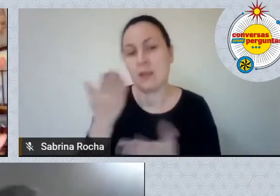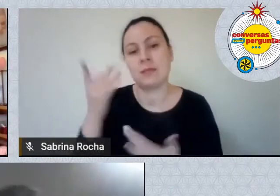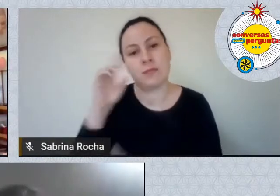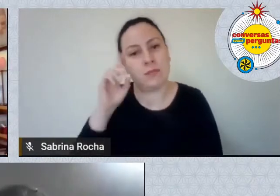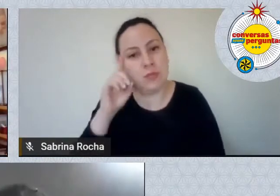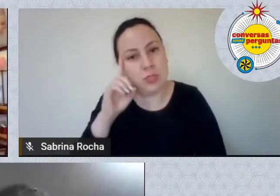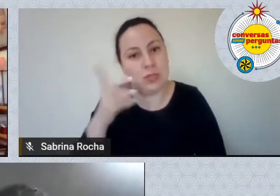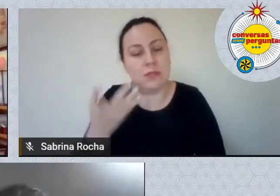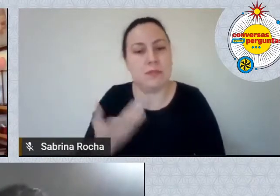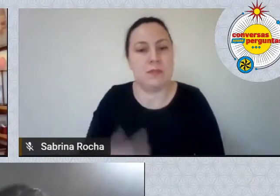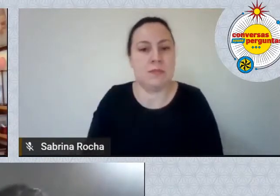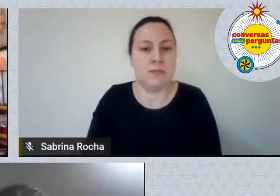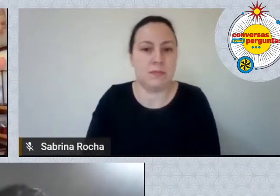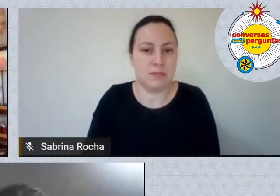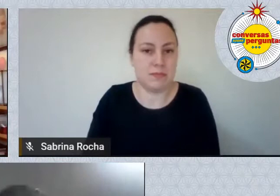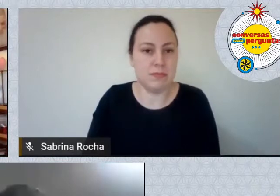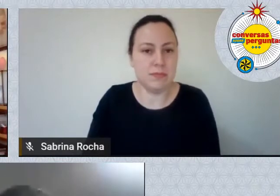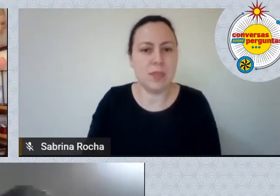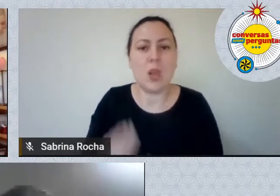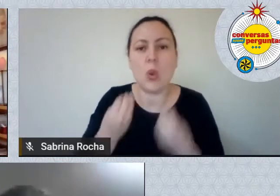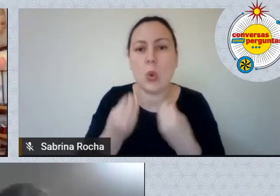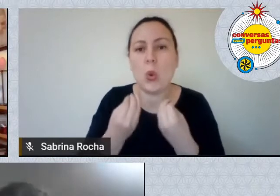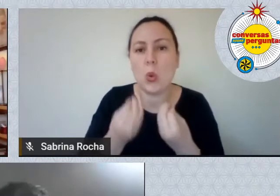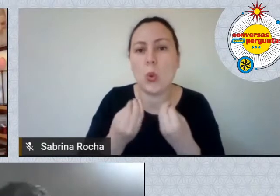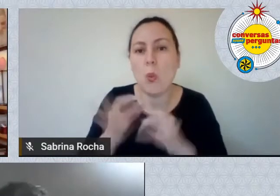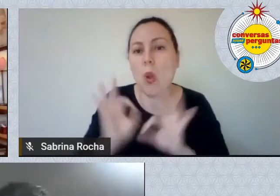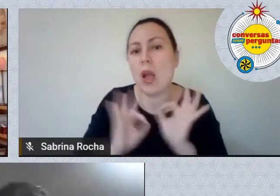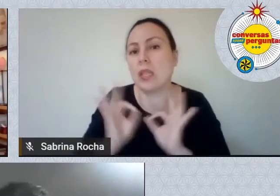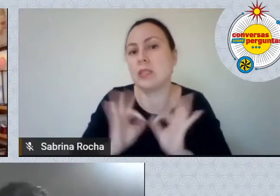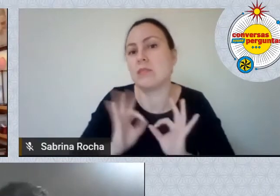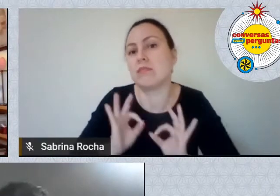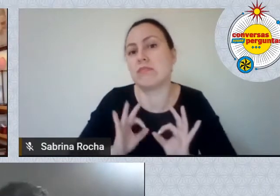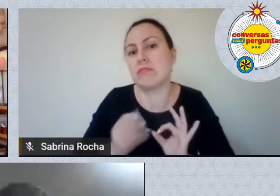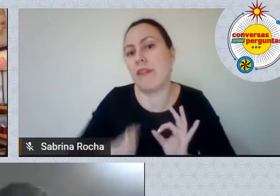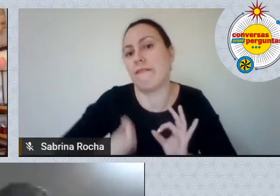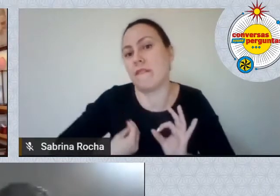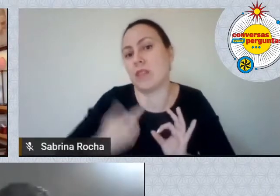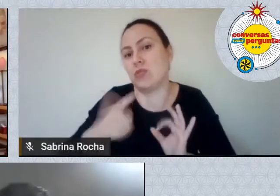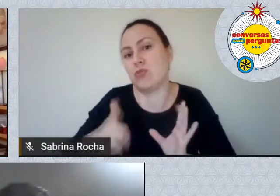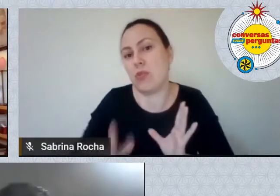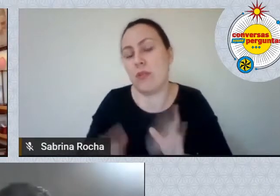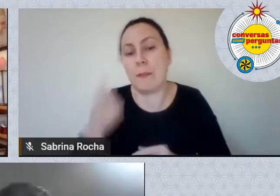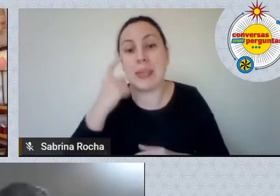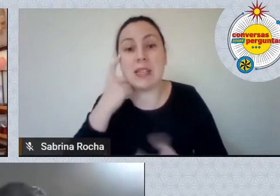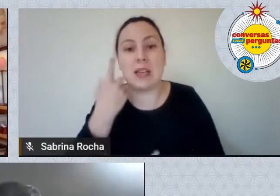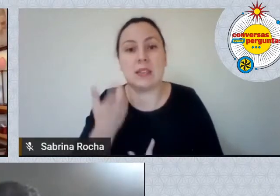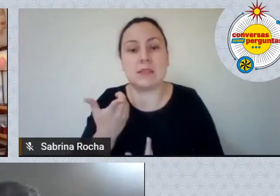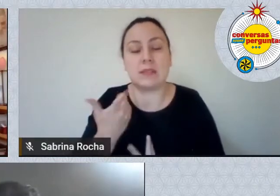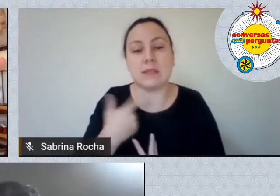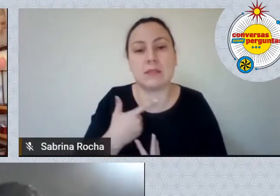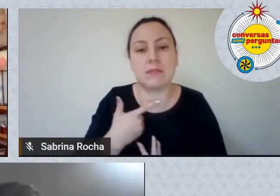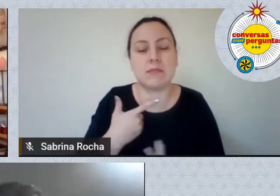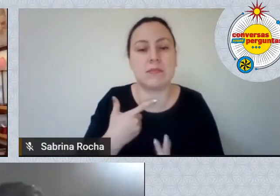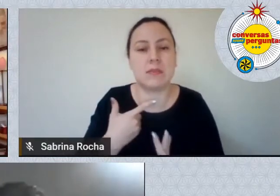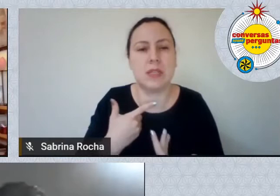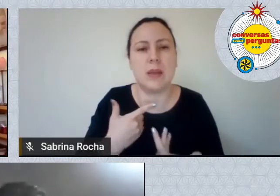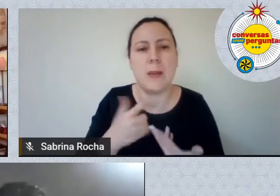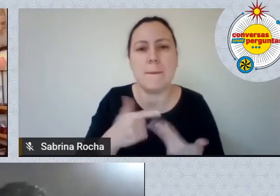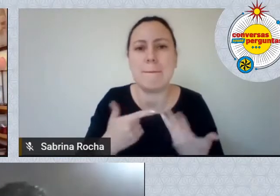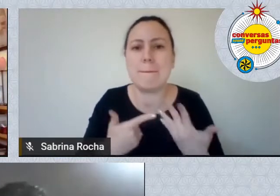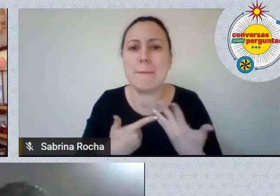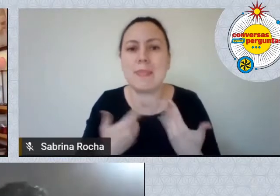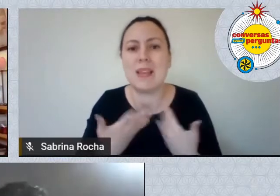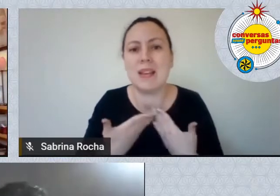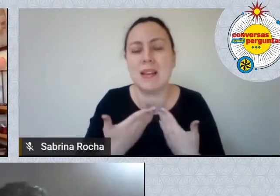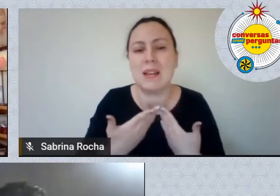Como que a gente faz isso, assim? Como a gente reorganiza esse cotidiano e pensando justamente em alguns aspectos que você falou, né? A gente tem talvez em duas pontas aí, por